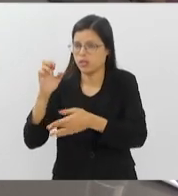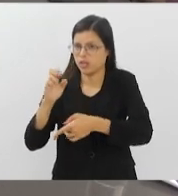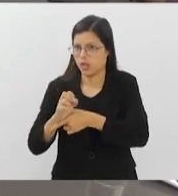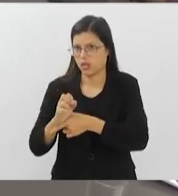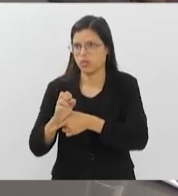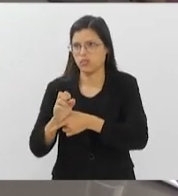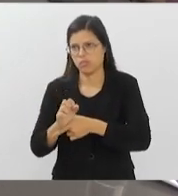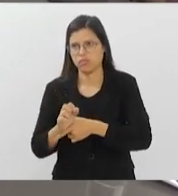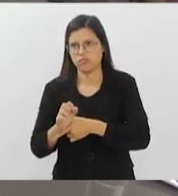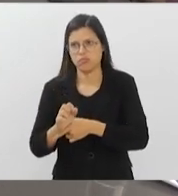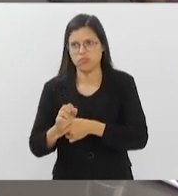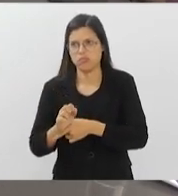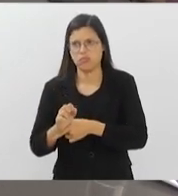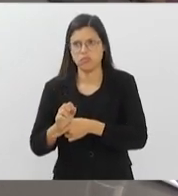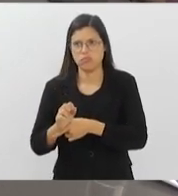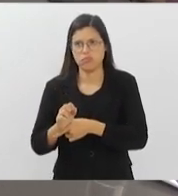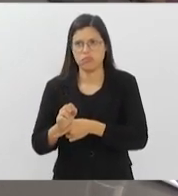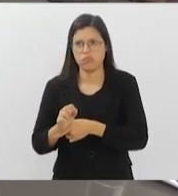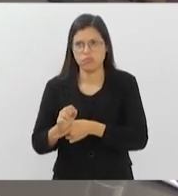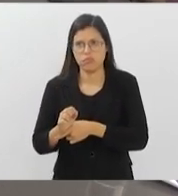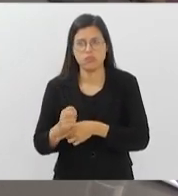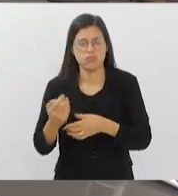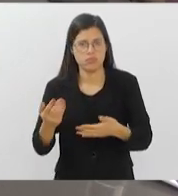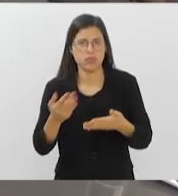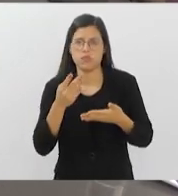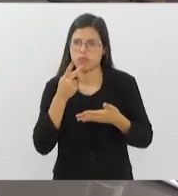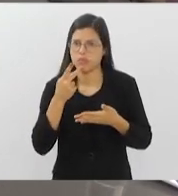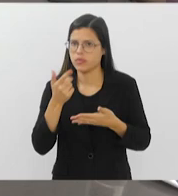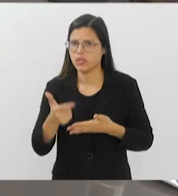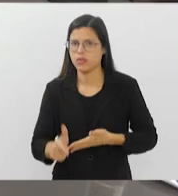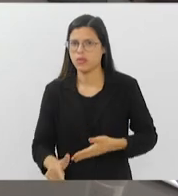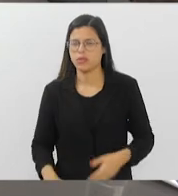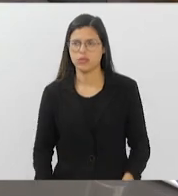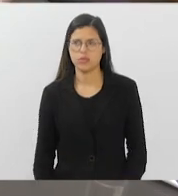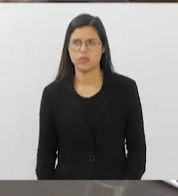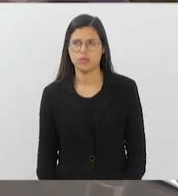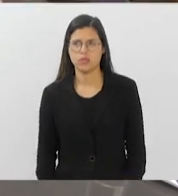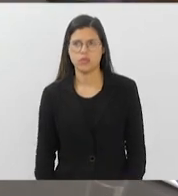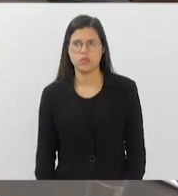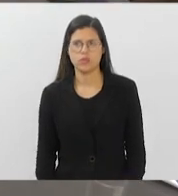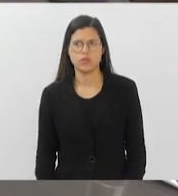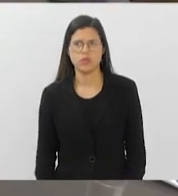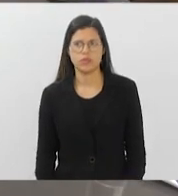Tá. É isso que eu estou querendo reafirmar.